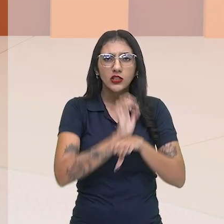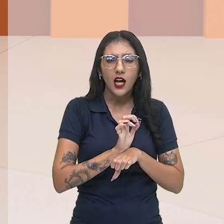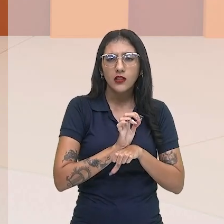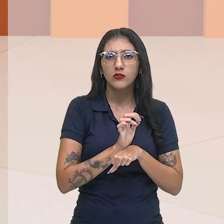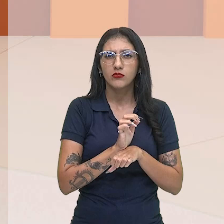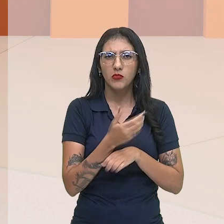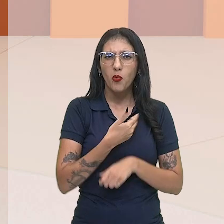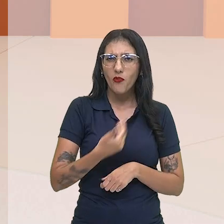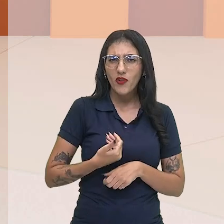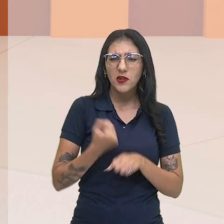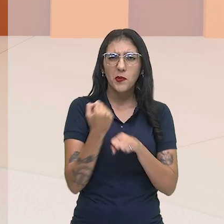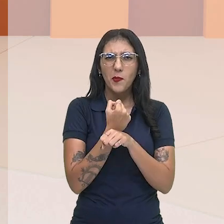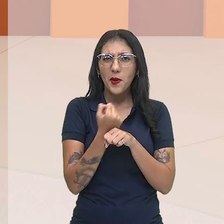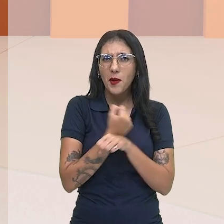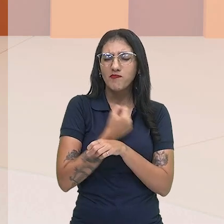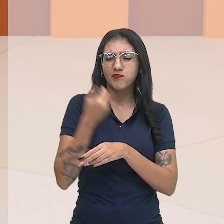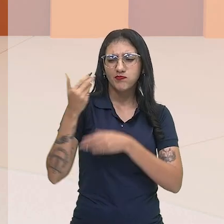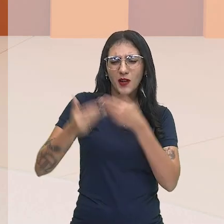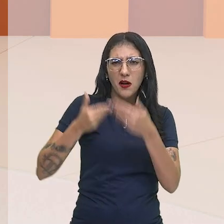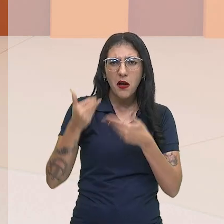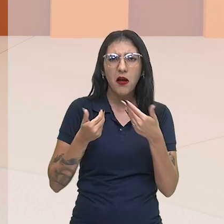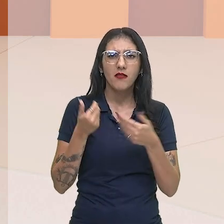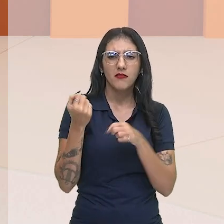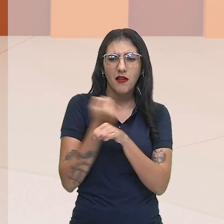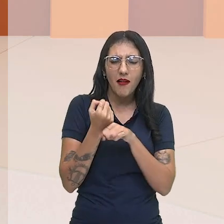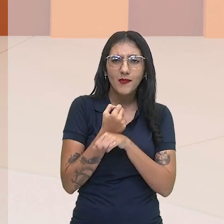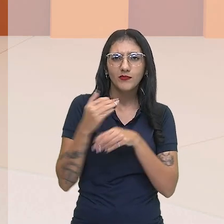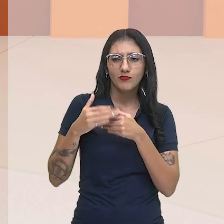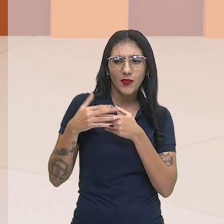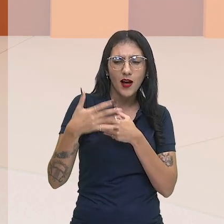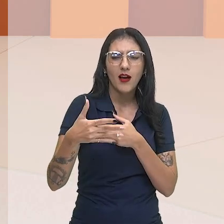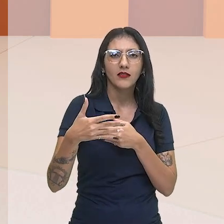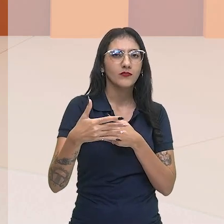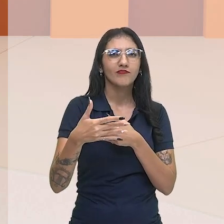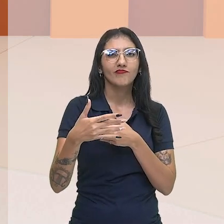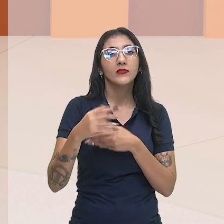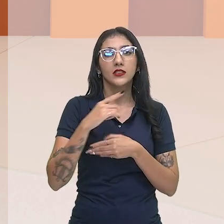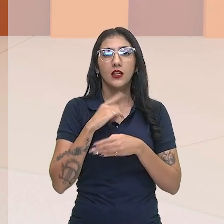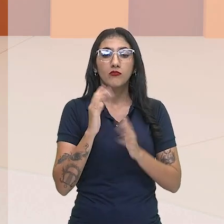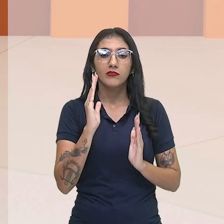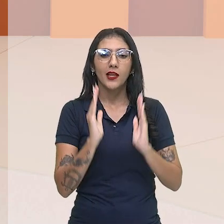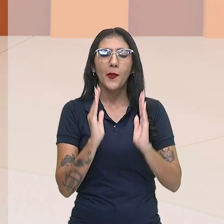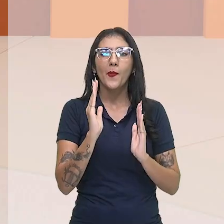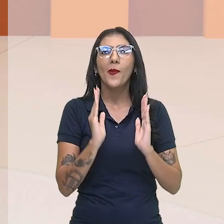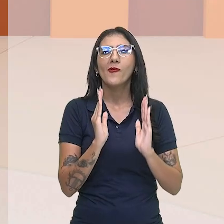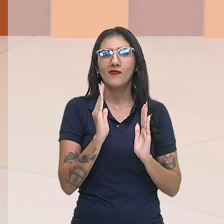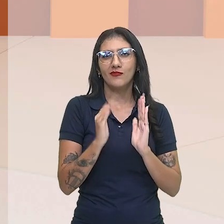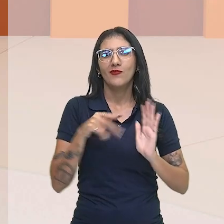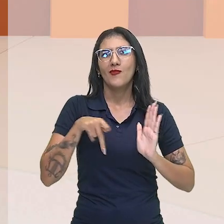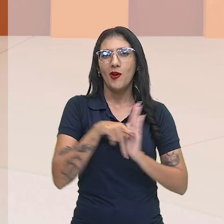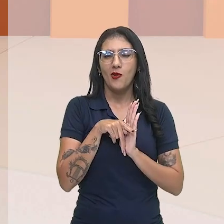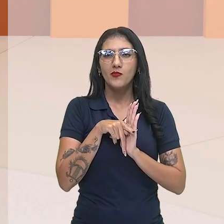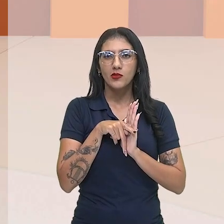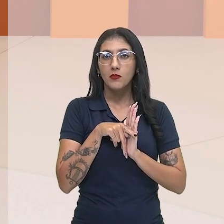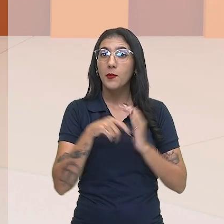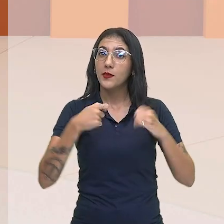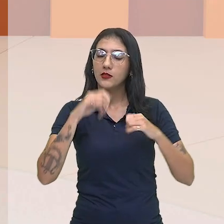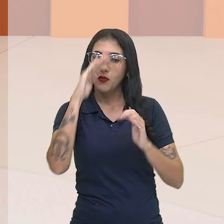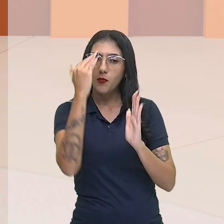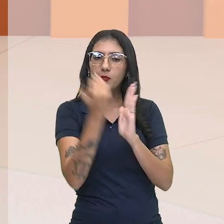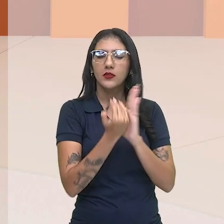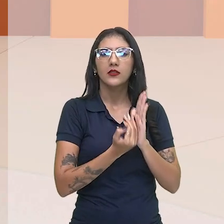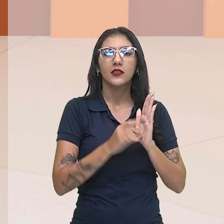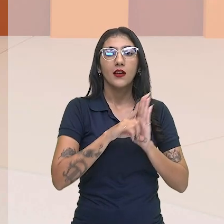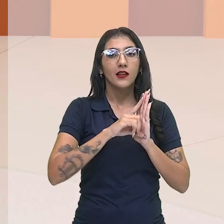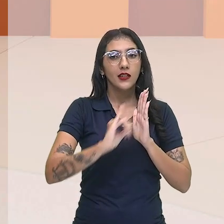por muito tempo. Não, tem uma temporariedade que é determinada na lei, que é